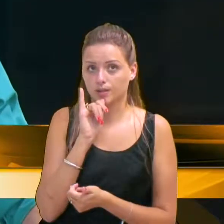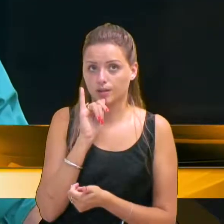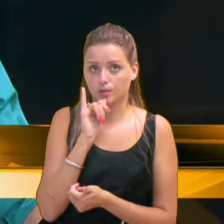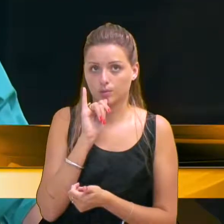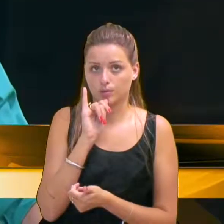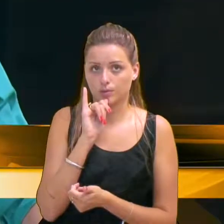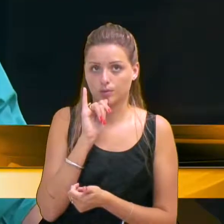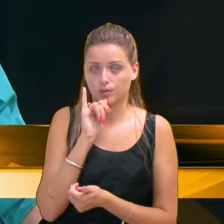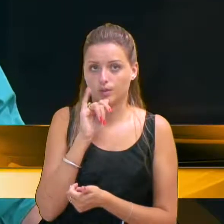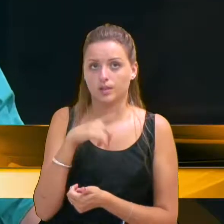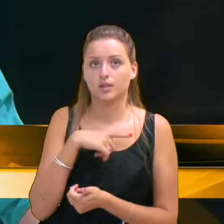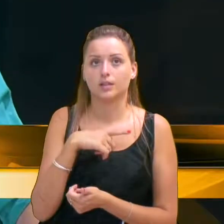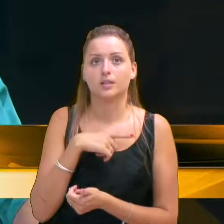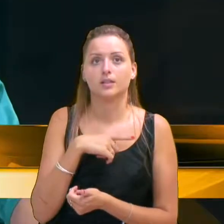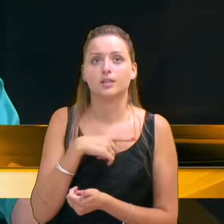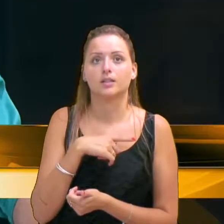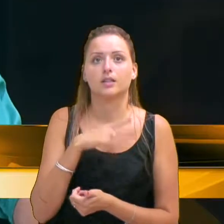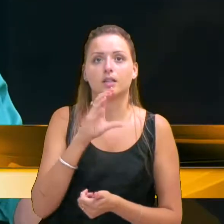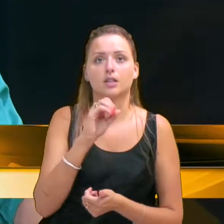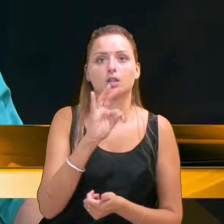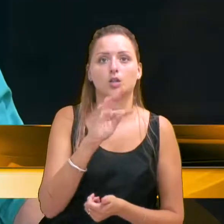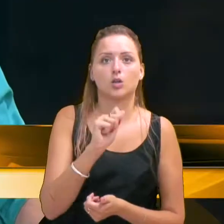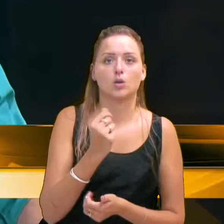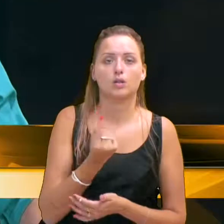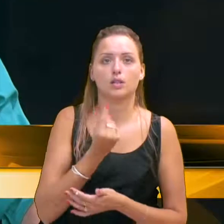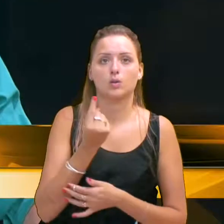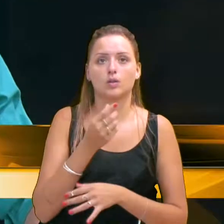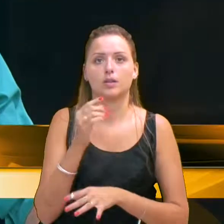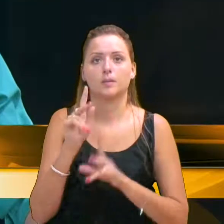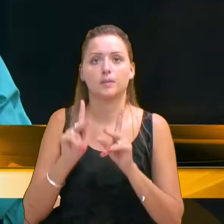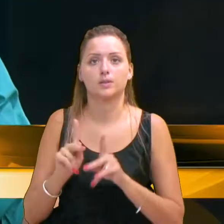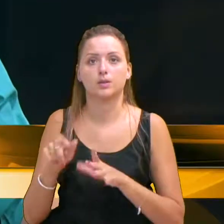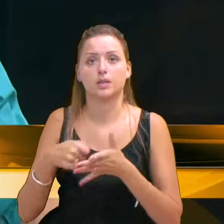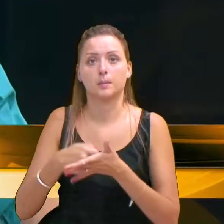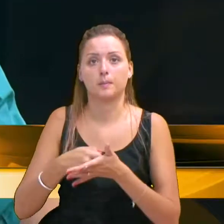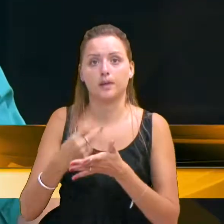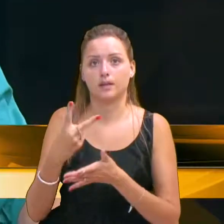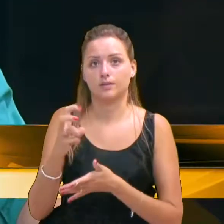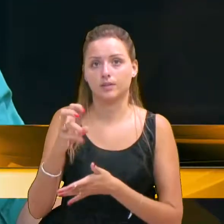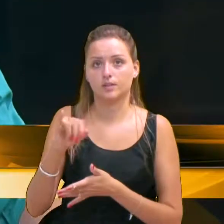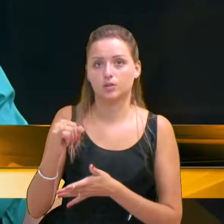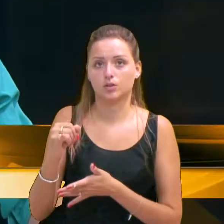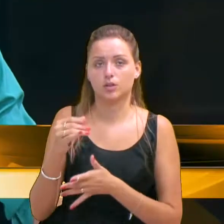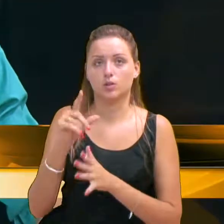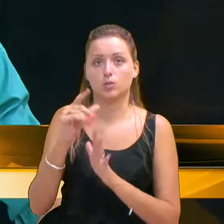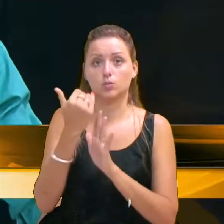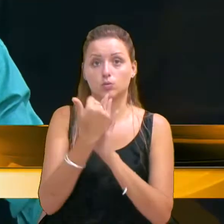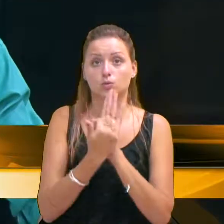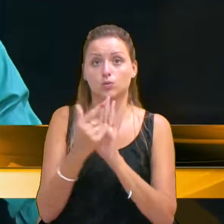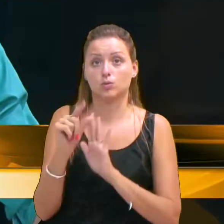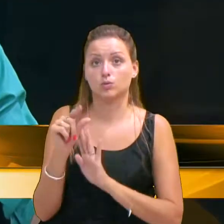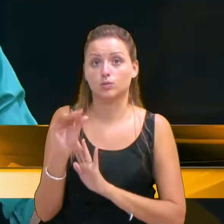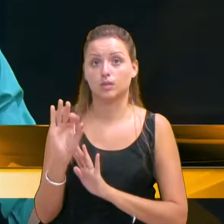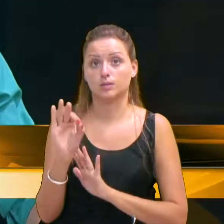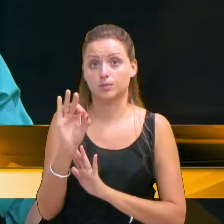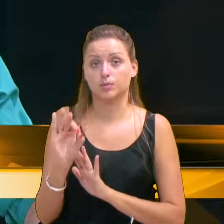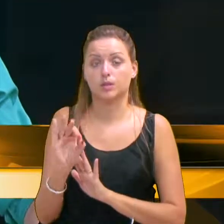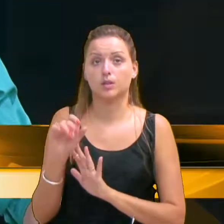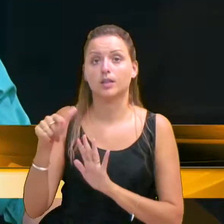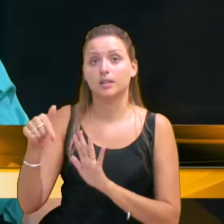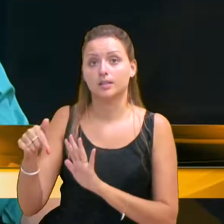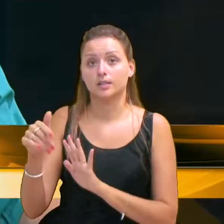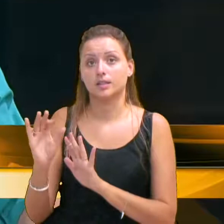quê, existe cota única para quem paga dia 25 de janeiro, e cota única com desconto de 10%, e com